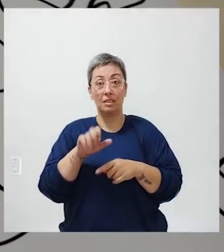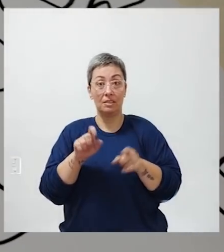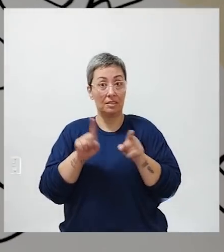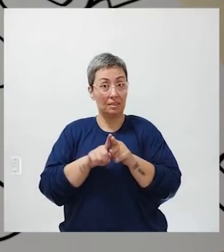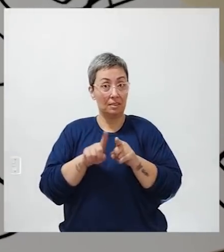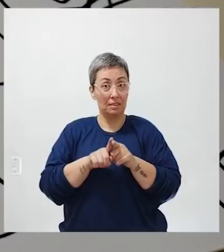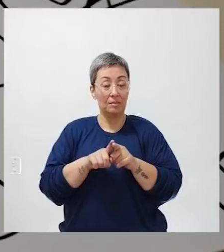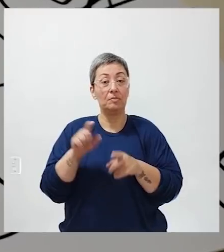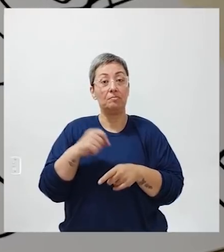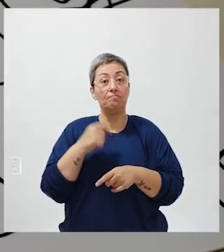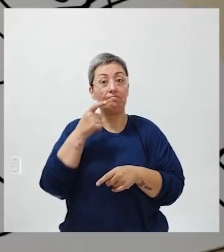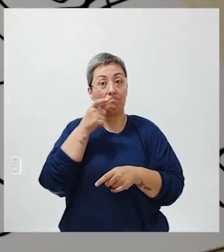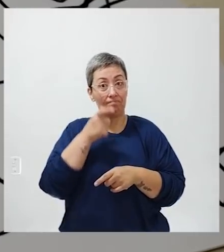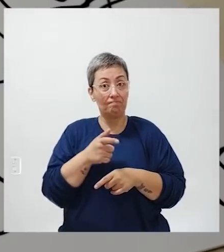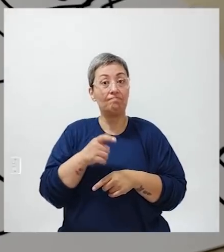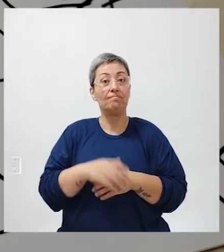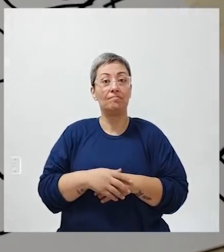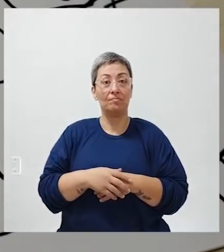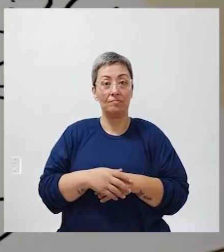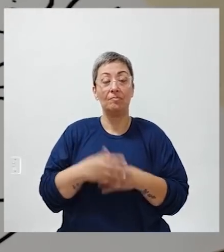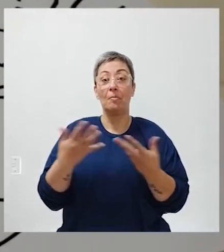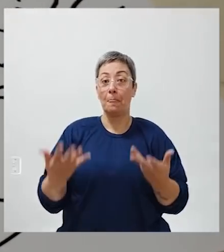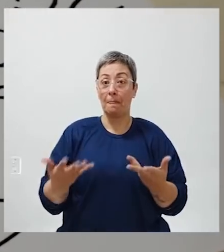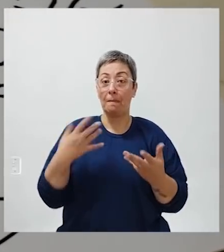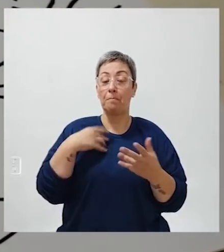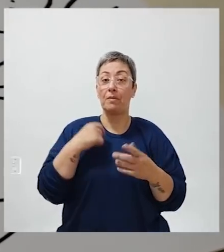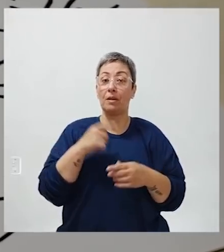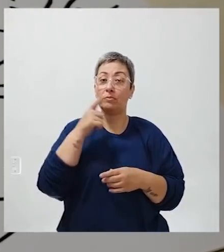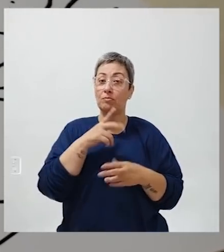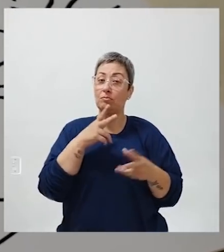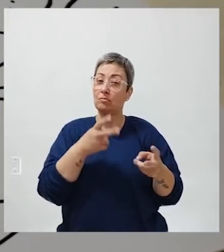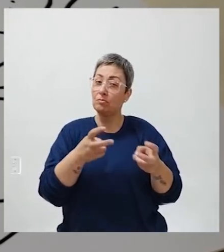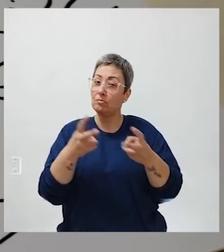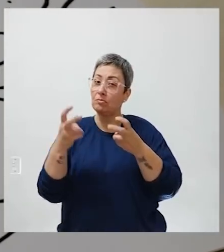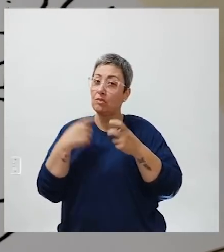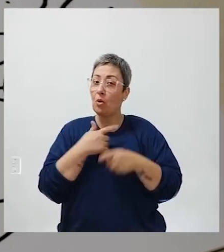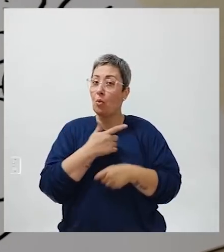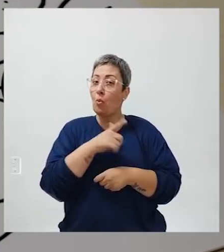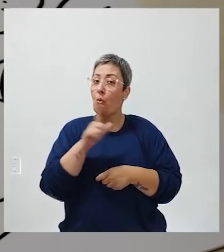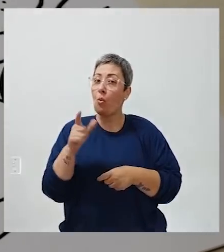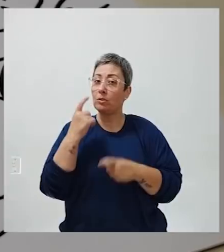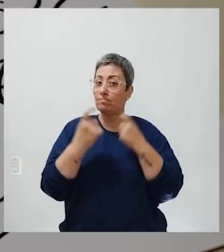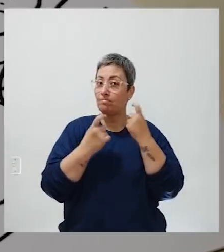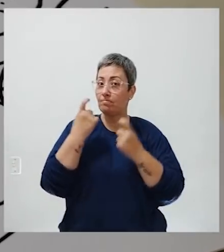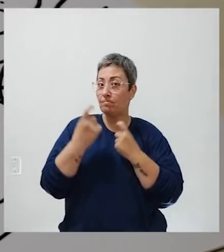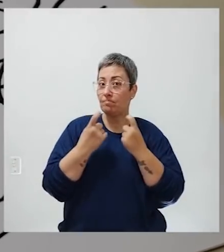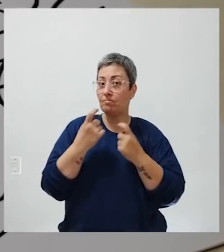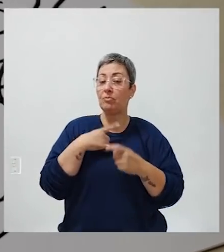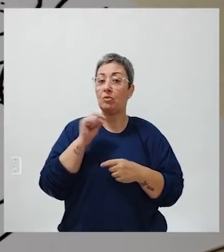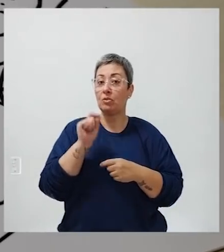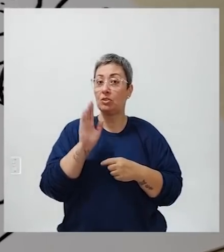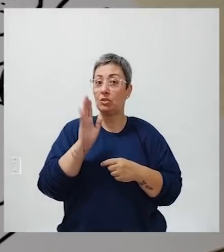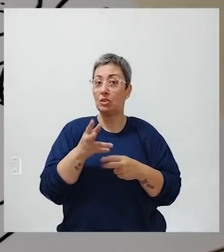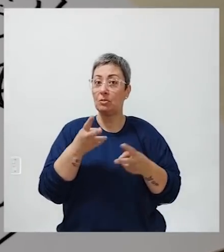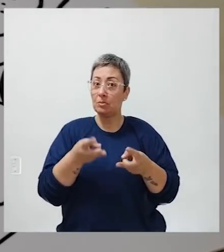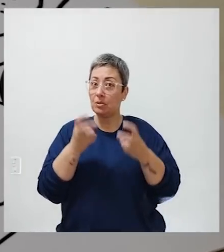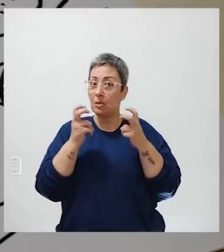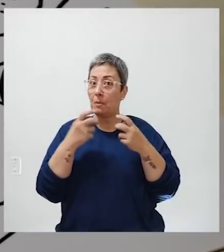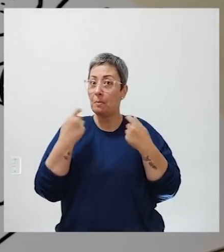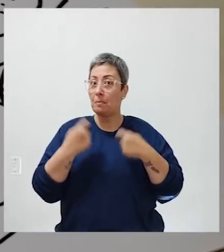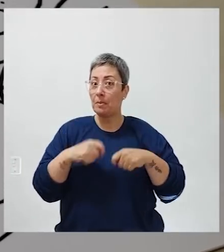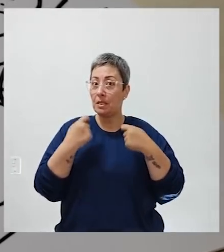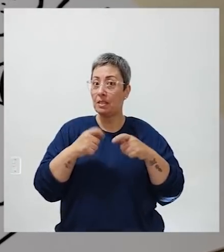também. Muito interessante, né? Nós já conseguimos perceber uma outra preocupação. Que ele já percebeu